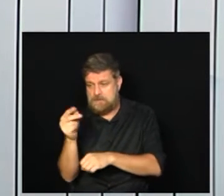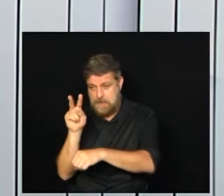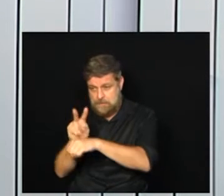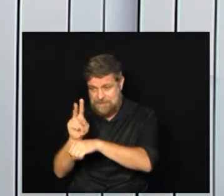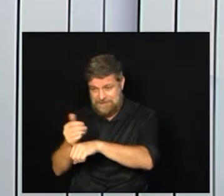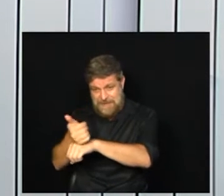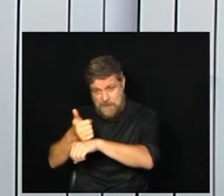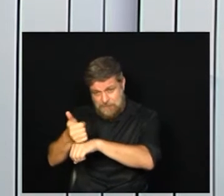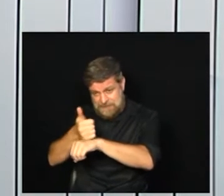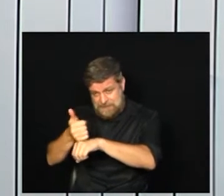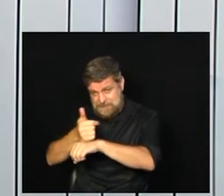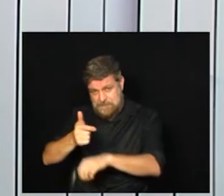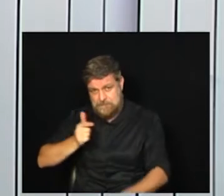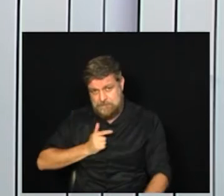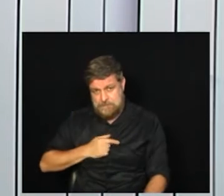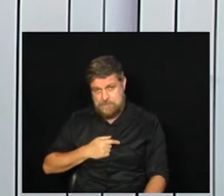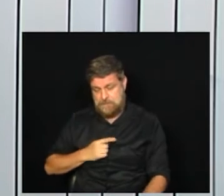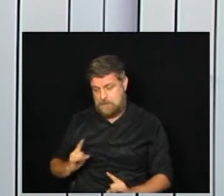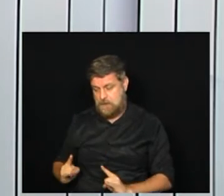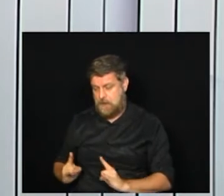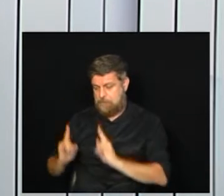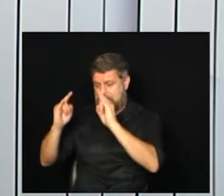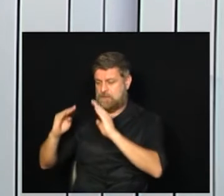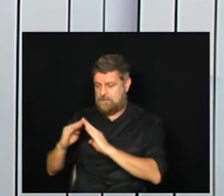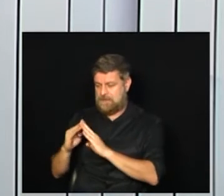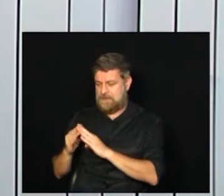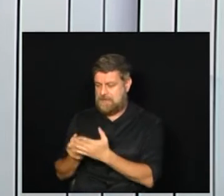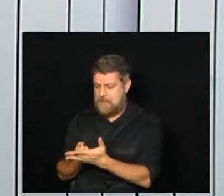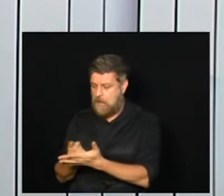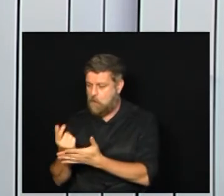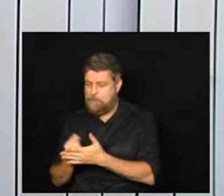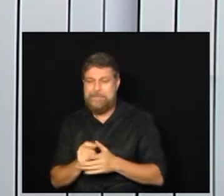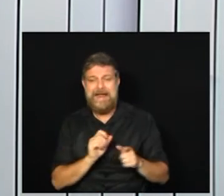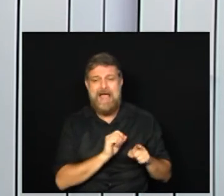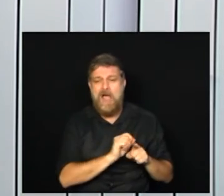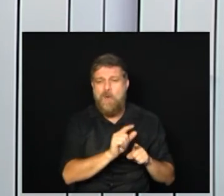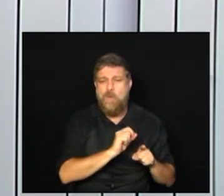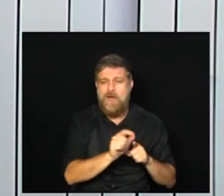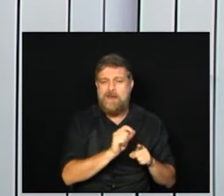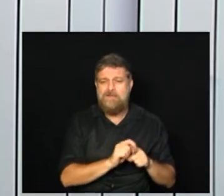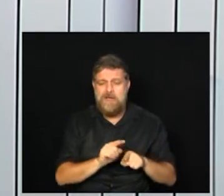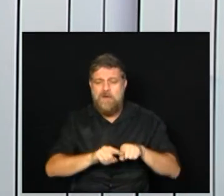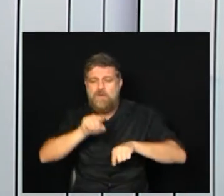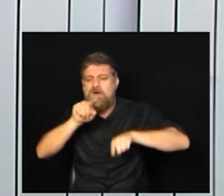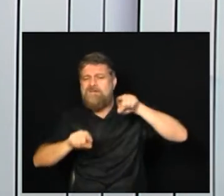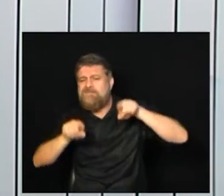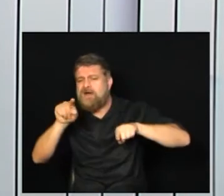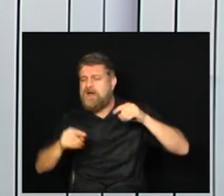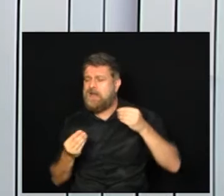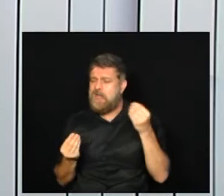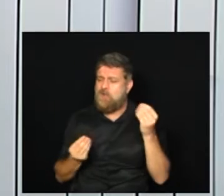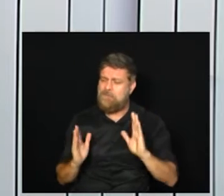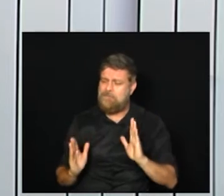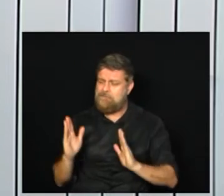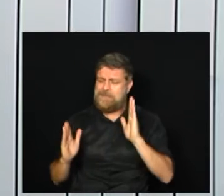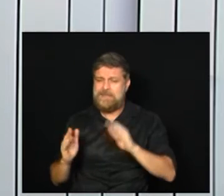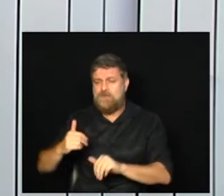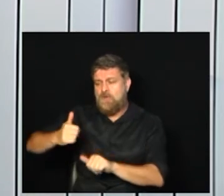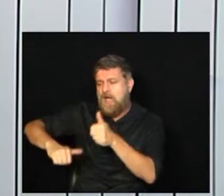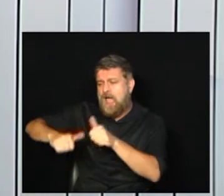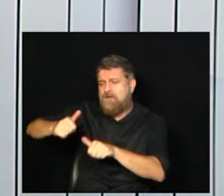mês seguinte. Essa é a questão, esse é o poder de compra, né? Então, a sua rentabilidade dos seus investimentos, você tem que